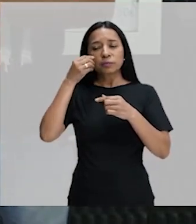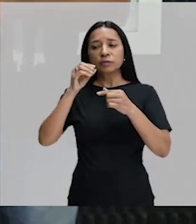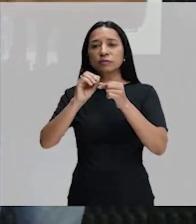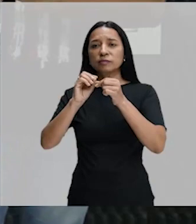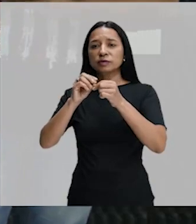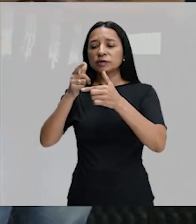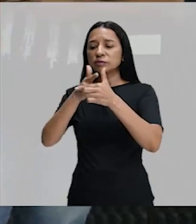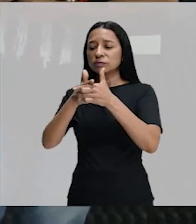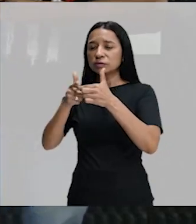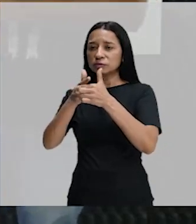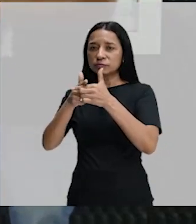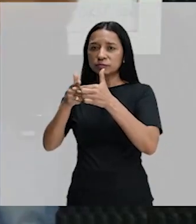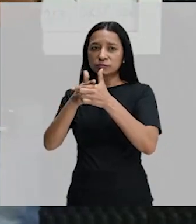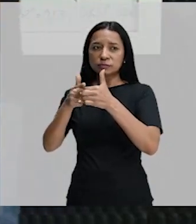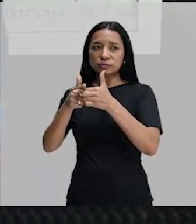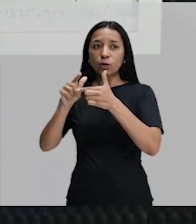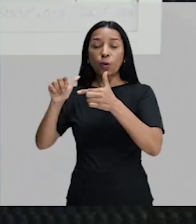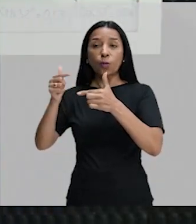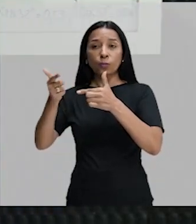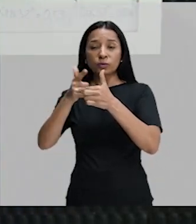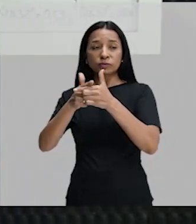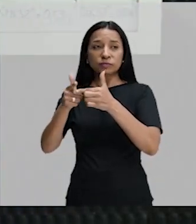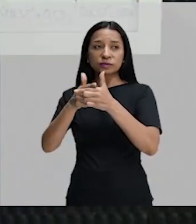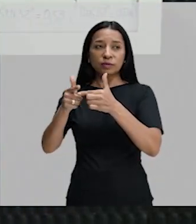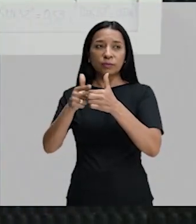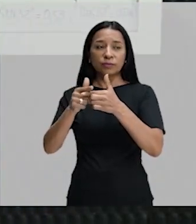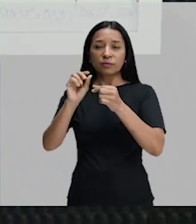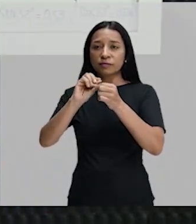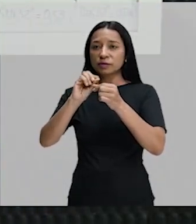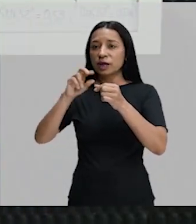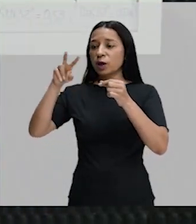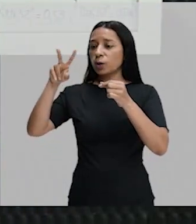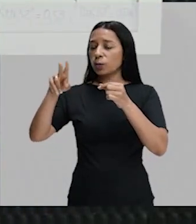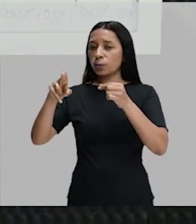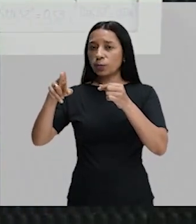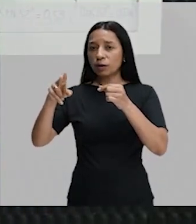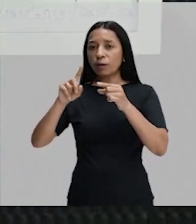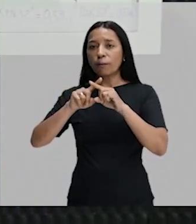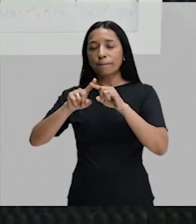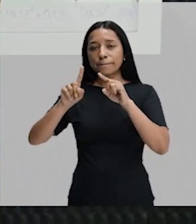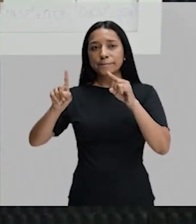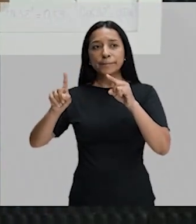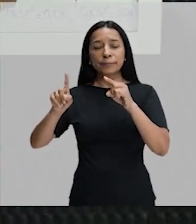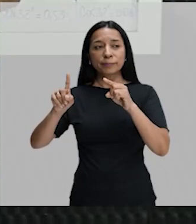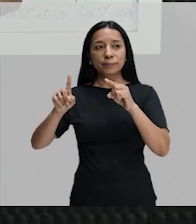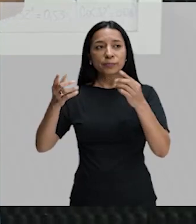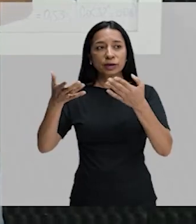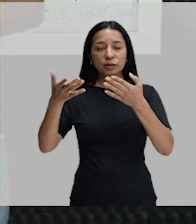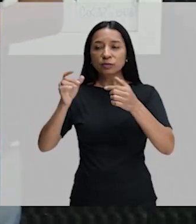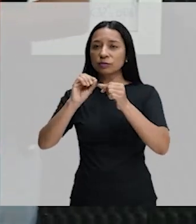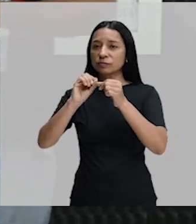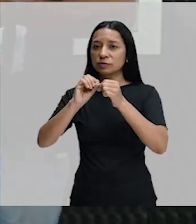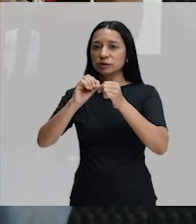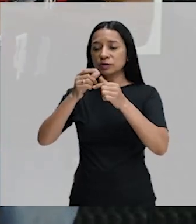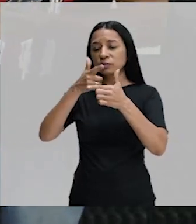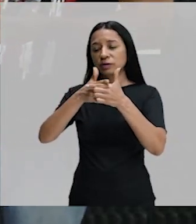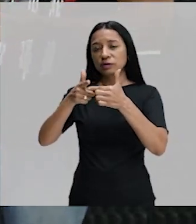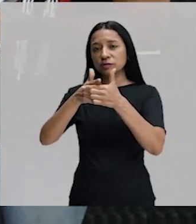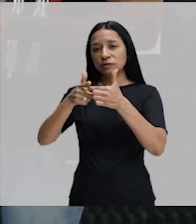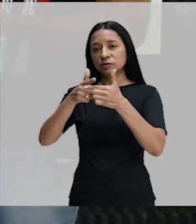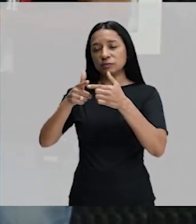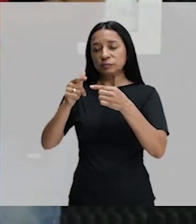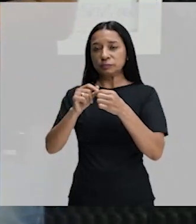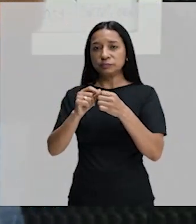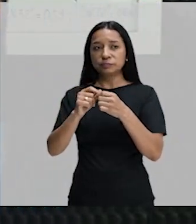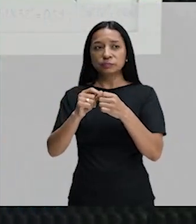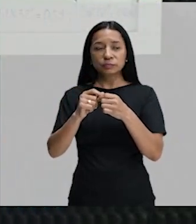cateto adjacente pela hipotenusa. Tá? Vou fazer a mesma coisa que eu fiz, né? Agora fazendo a divisão do cateto